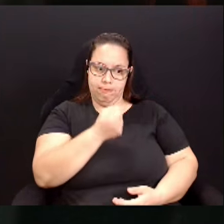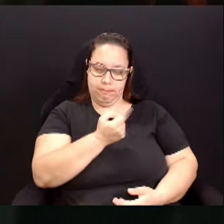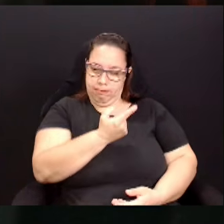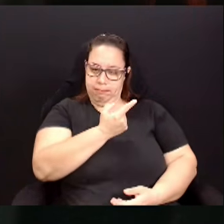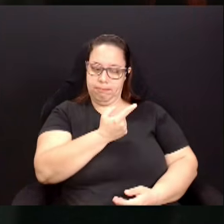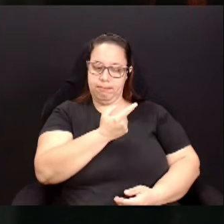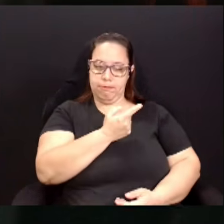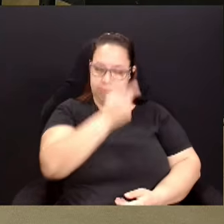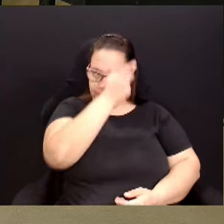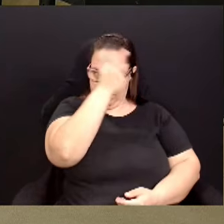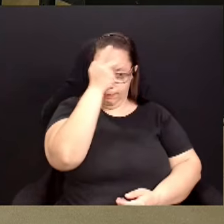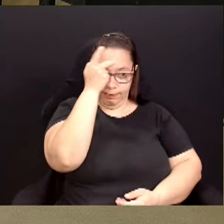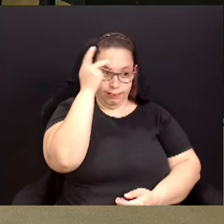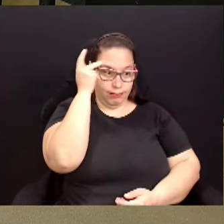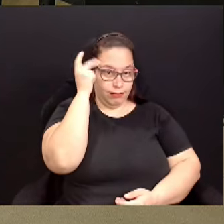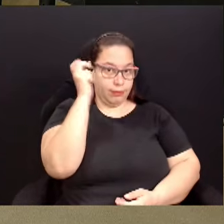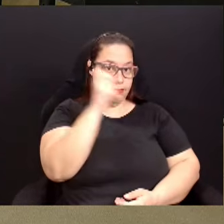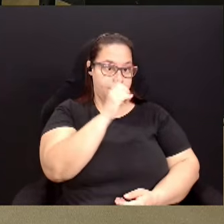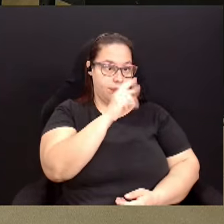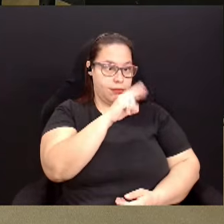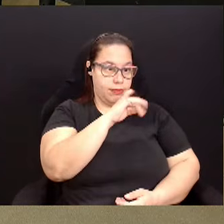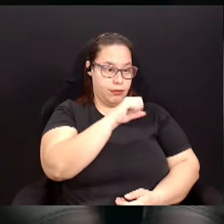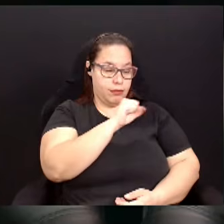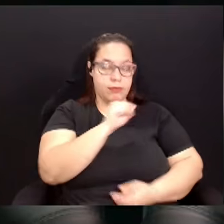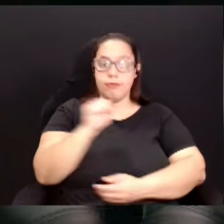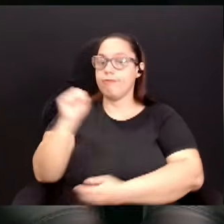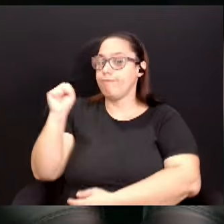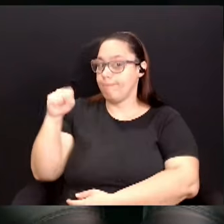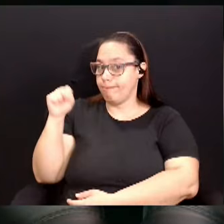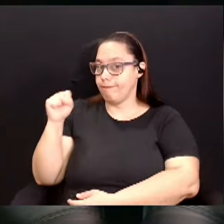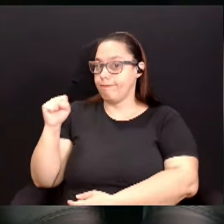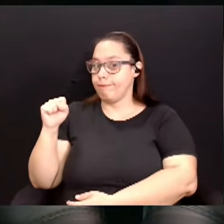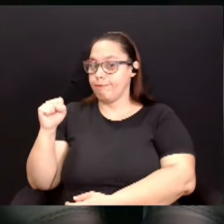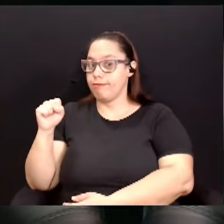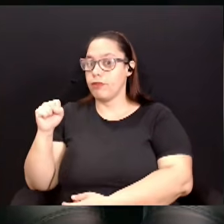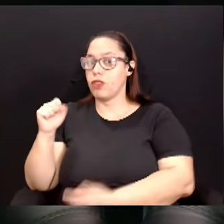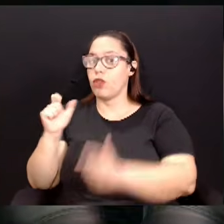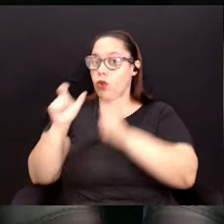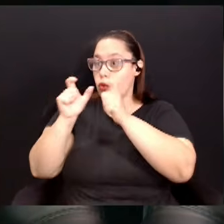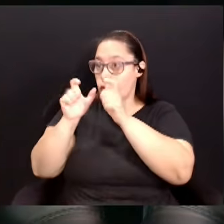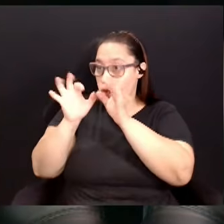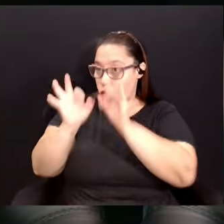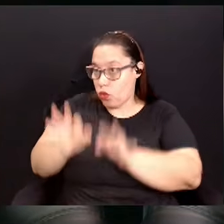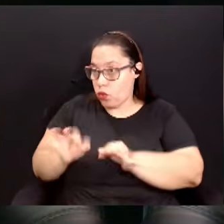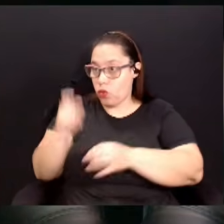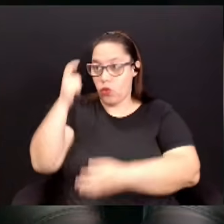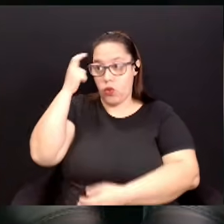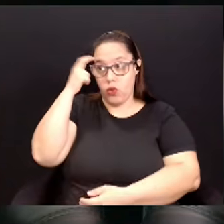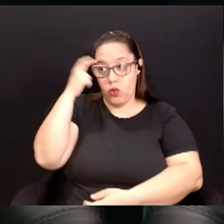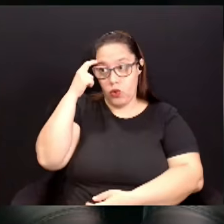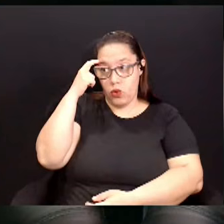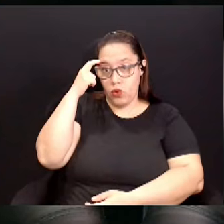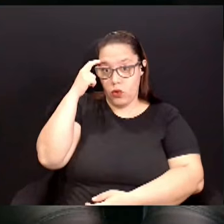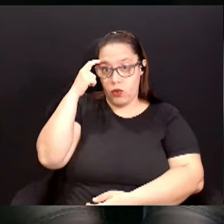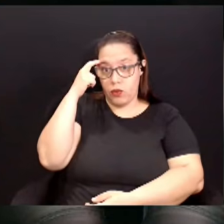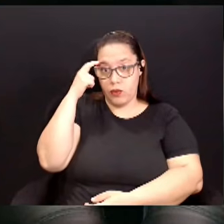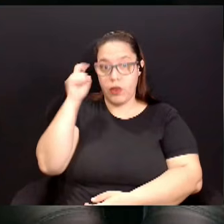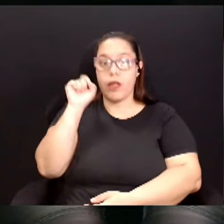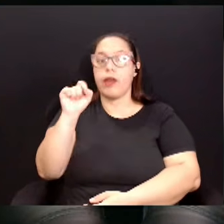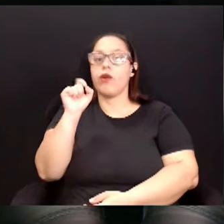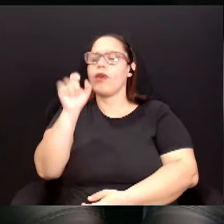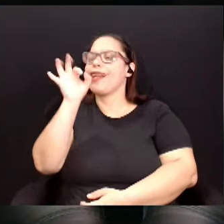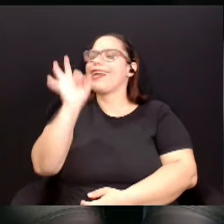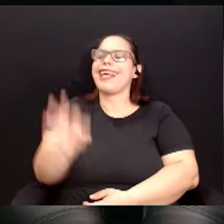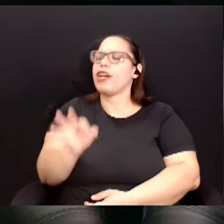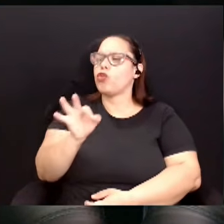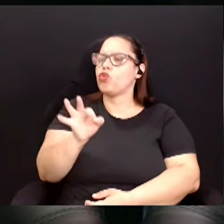falas, né, Cris? É isso mesmo. A forma assertiva, eu gosto muito de pensar assim. O que é assertivo? Como que é um jeito